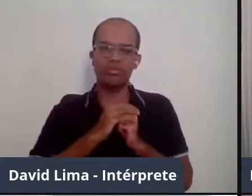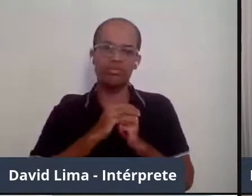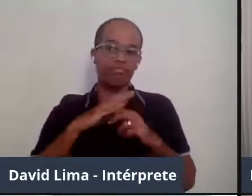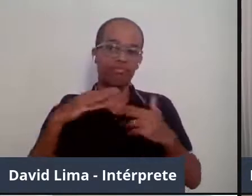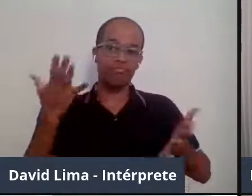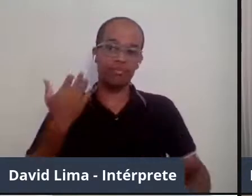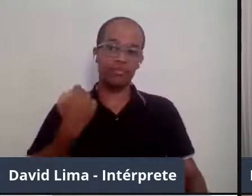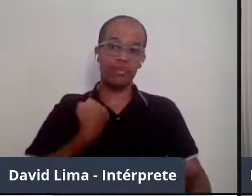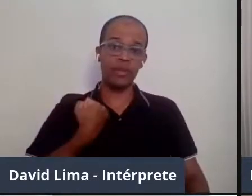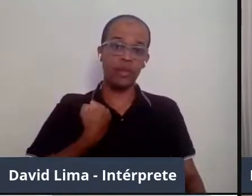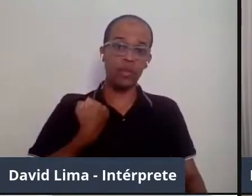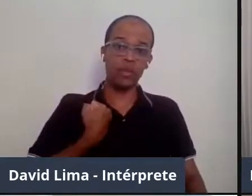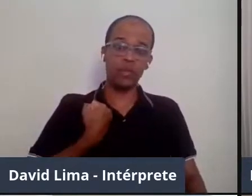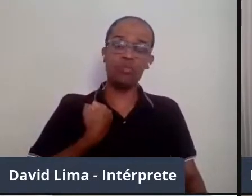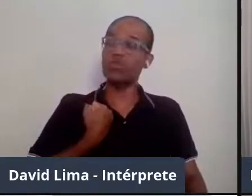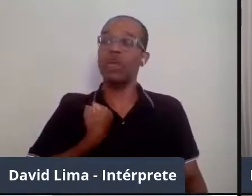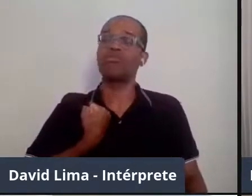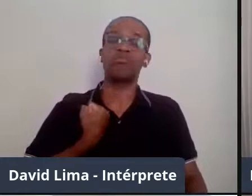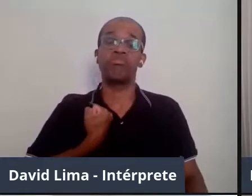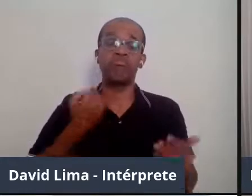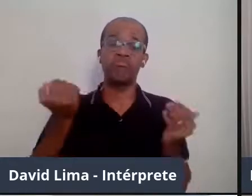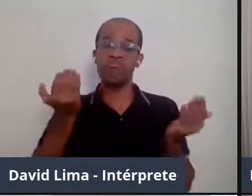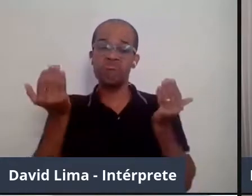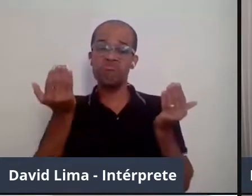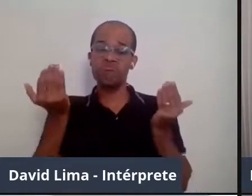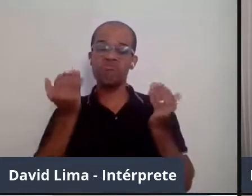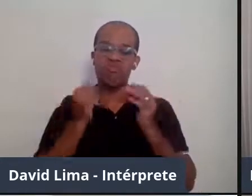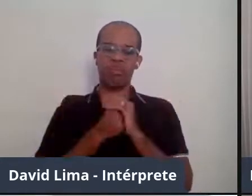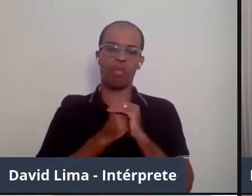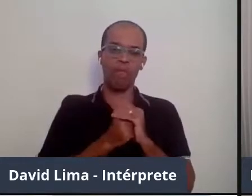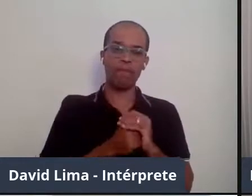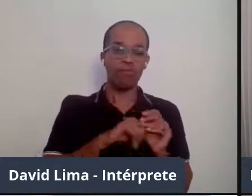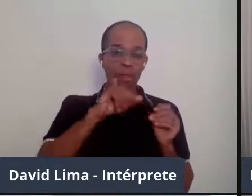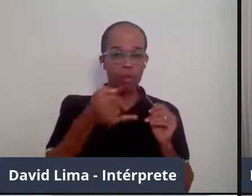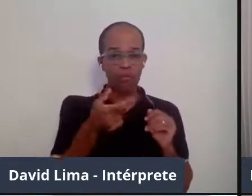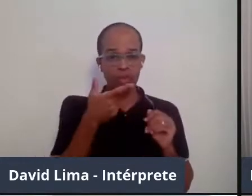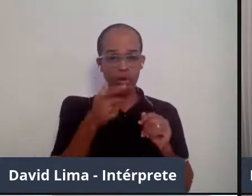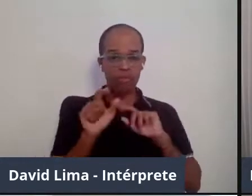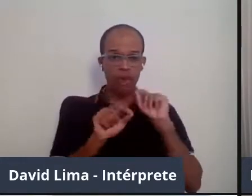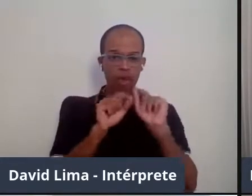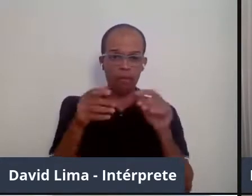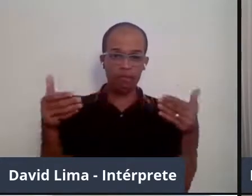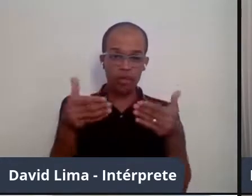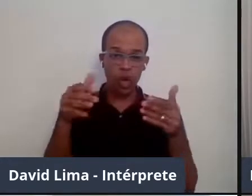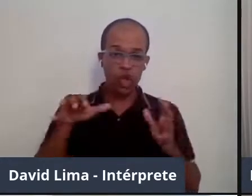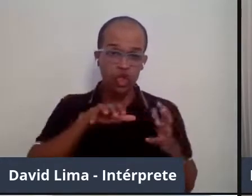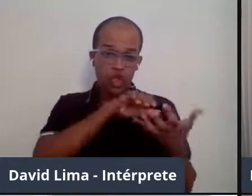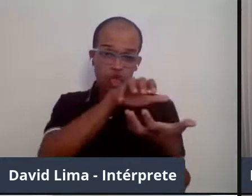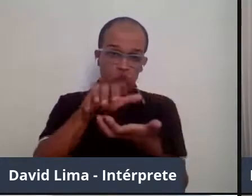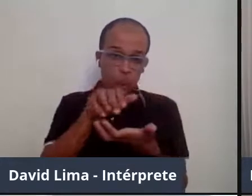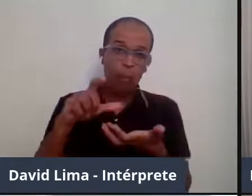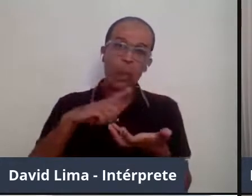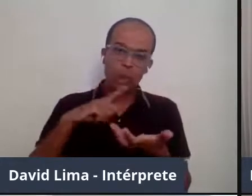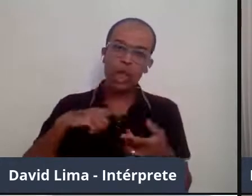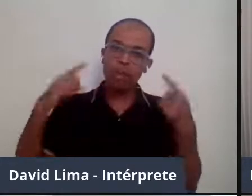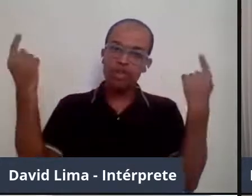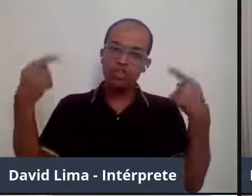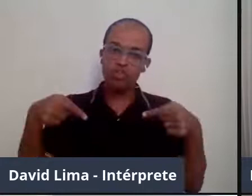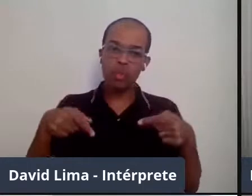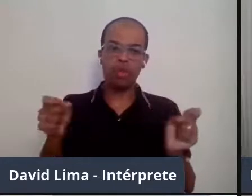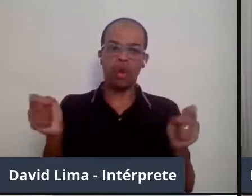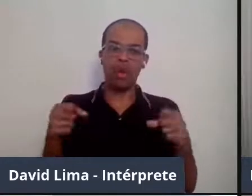são muito, muito incertos. Então, aproveito para falar isso, que, na verdade, no mundo hoje há uma disputa por competências e o